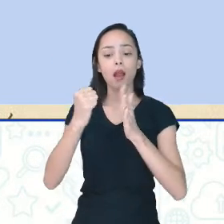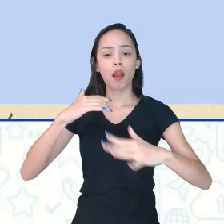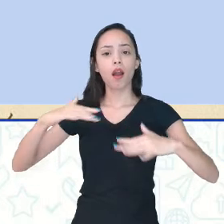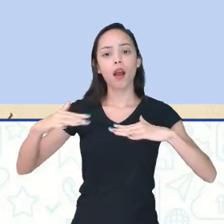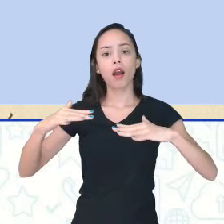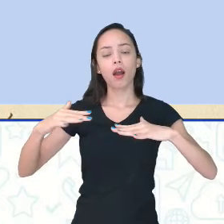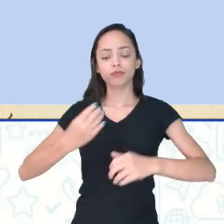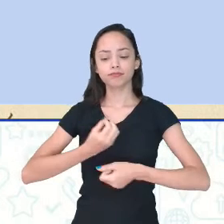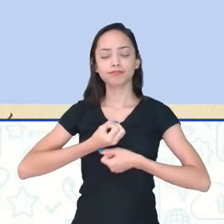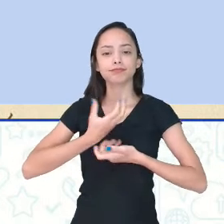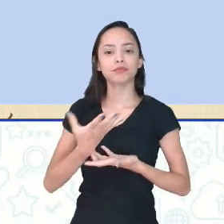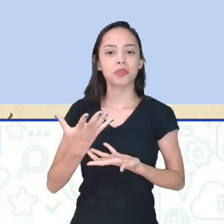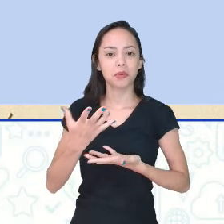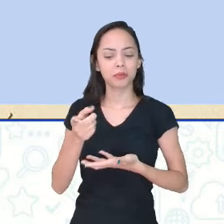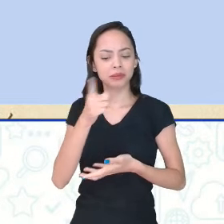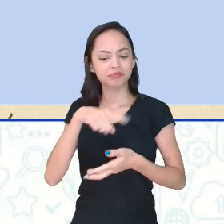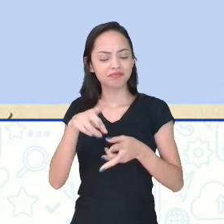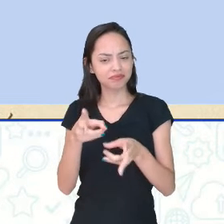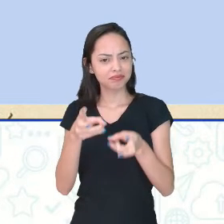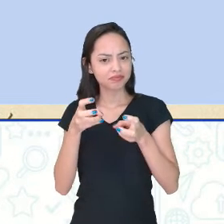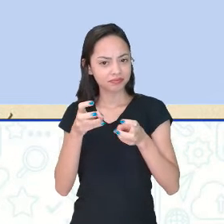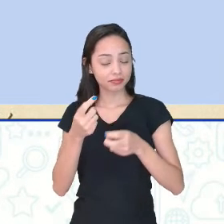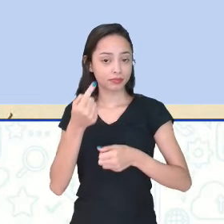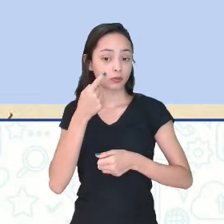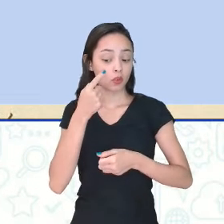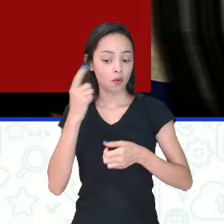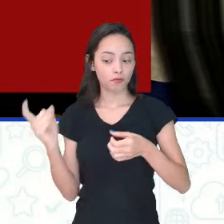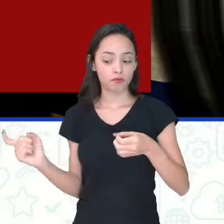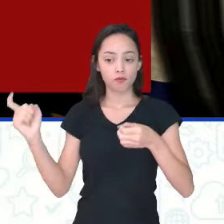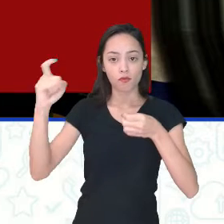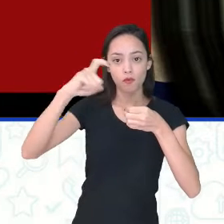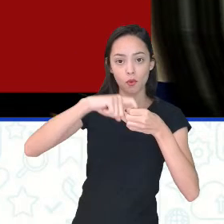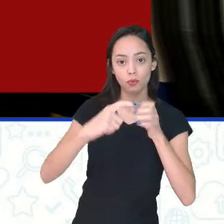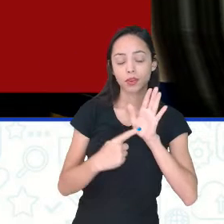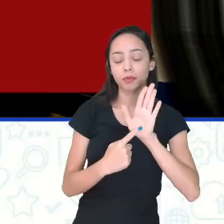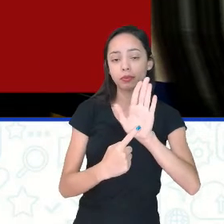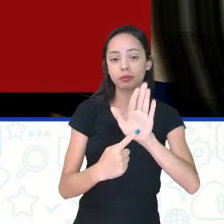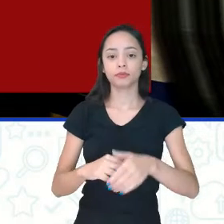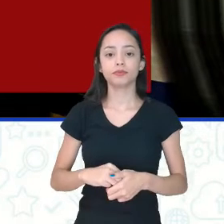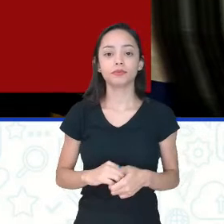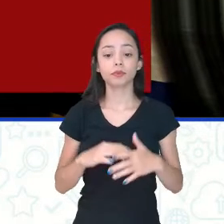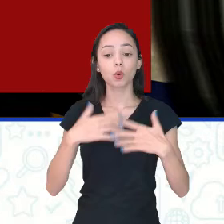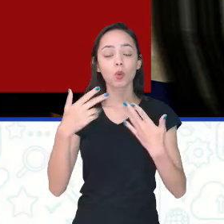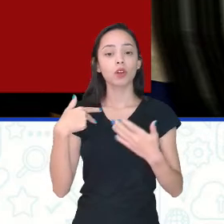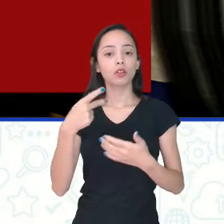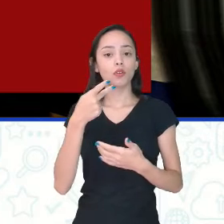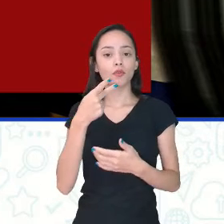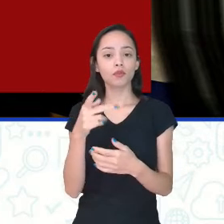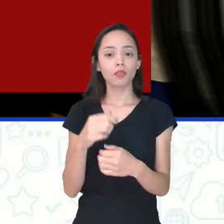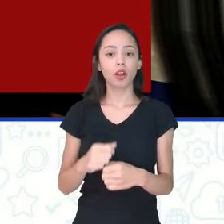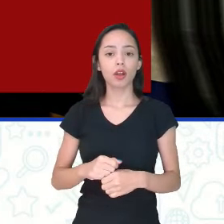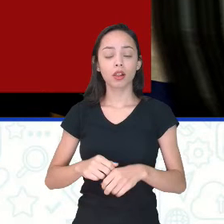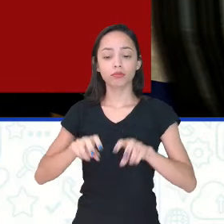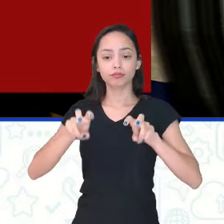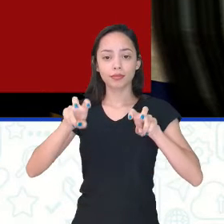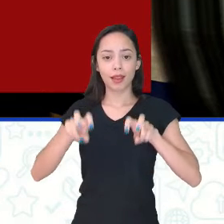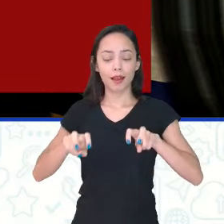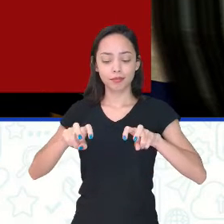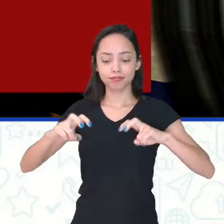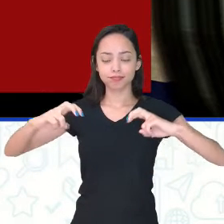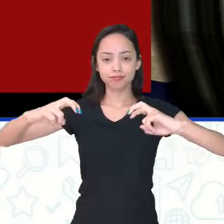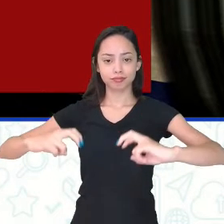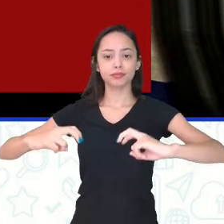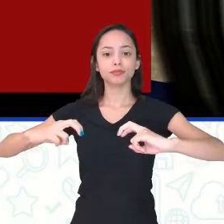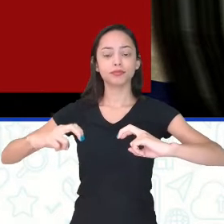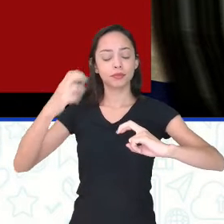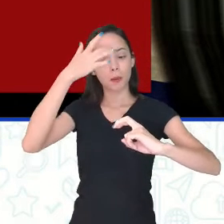poema. Vocês perceberam, ó? Vamos voltar aqui, ó. Quando eu digo 2 pares de cadeiras e as